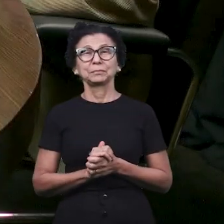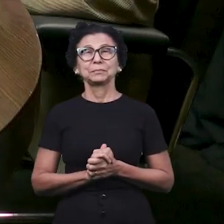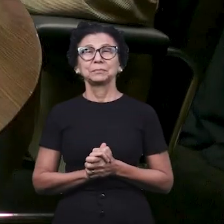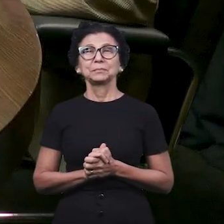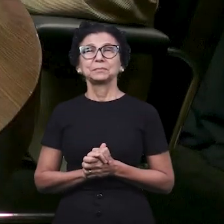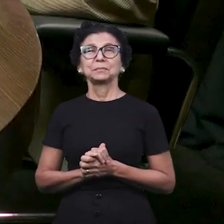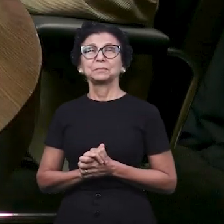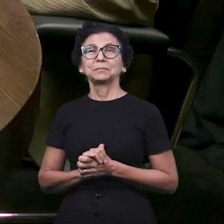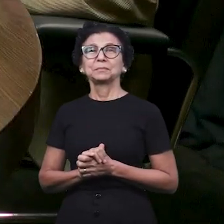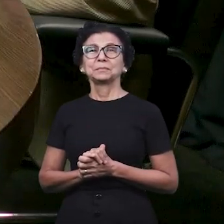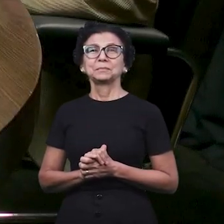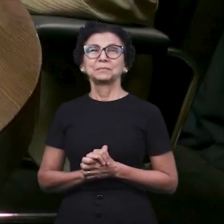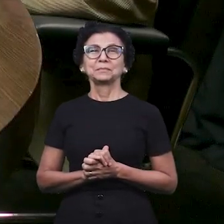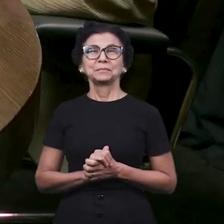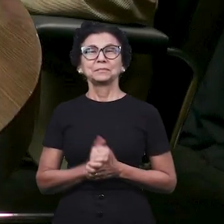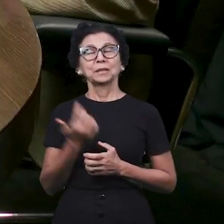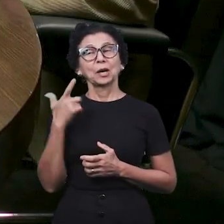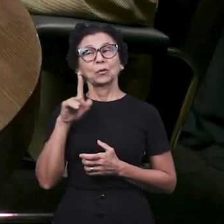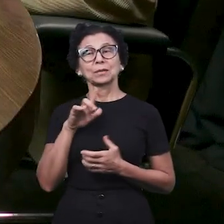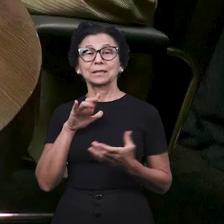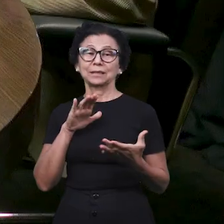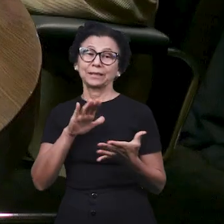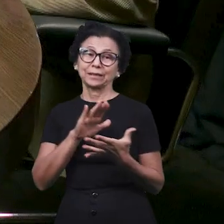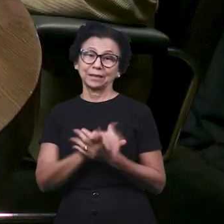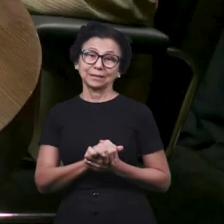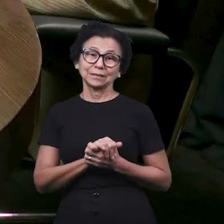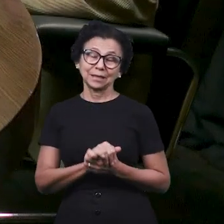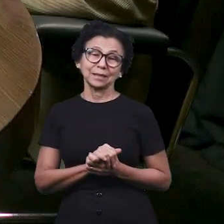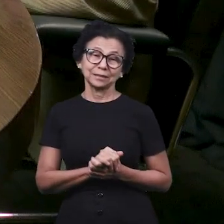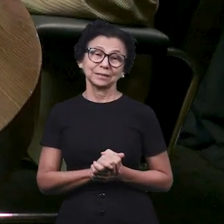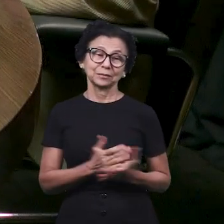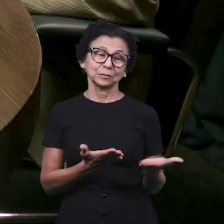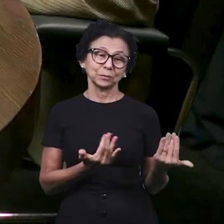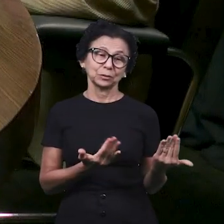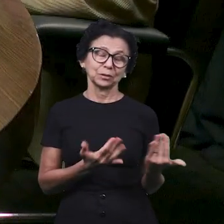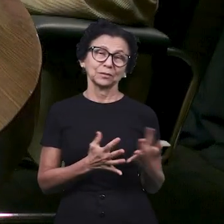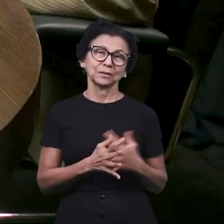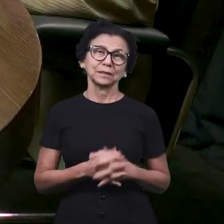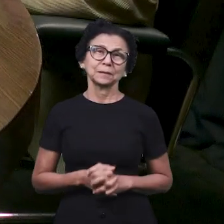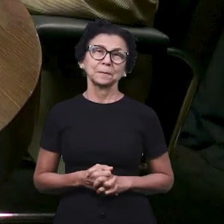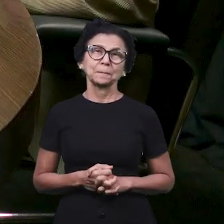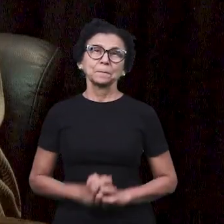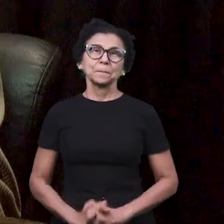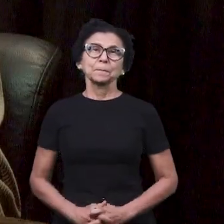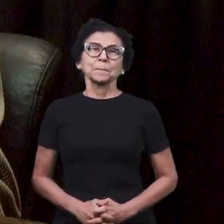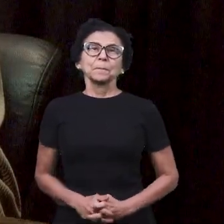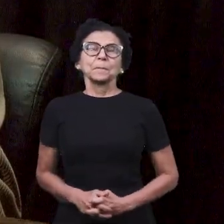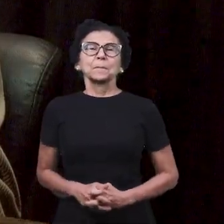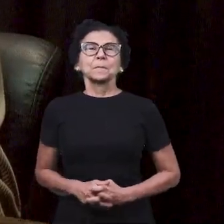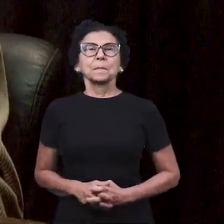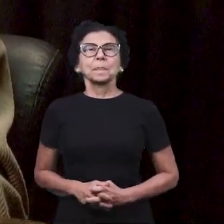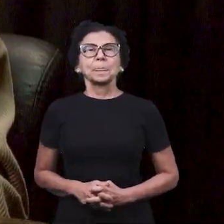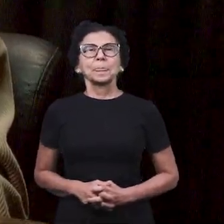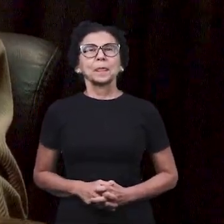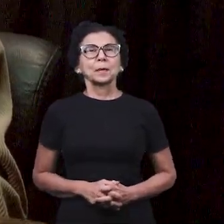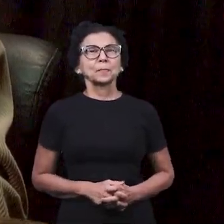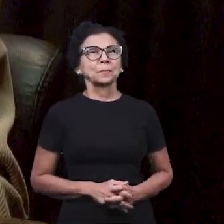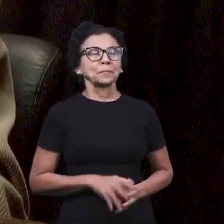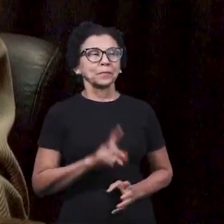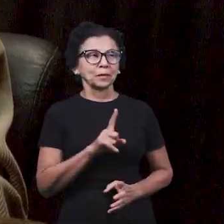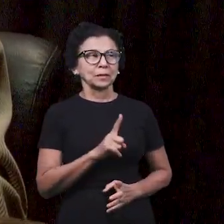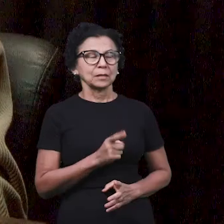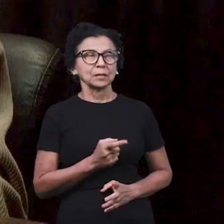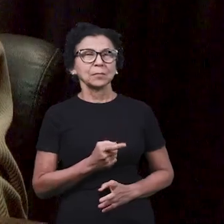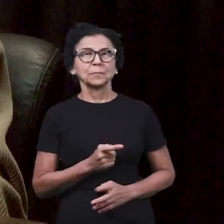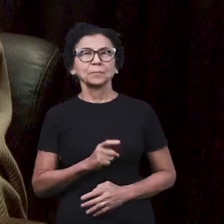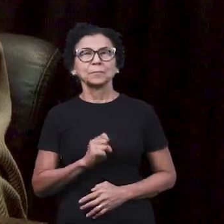Mas foram como poucos dias, a palavra do Senhor fala. Exatamente. Mas a coisa interessante é o seguinte, já olha só, agora